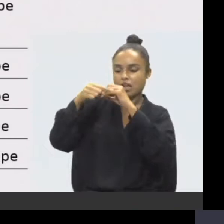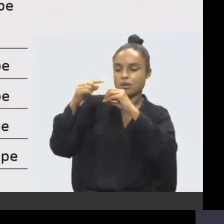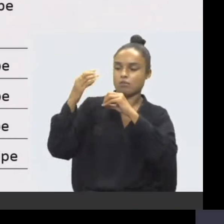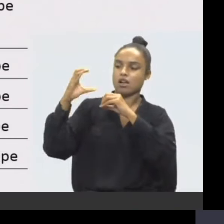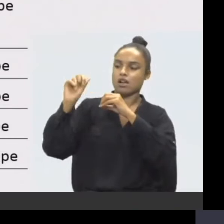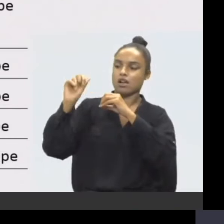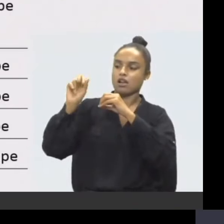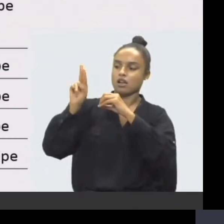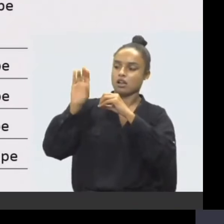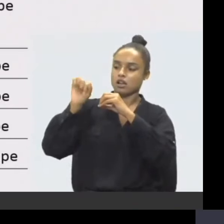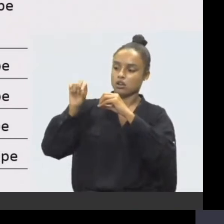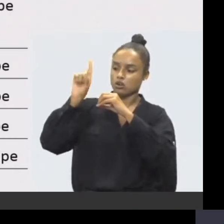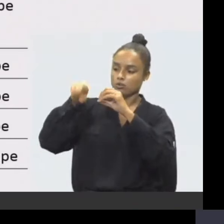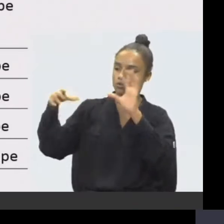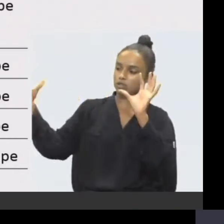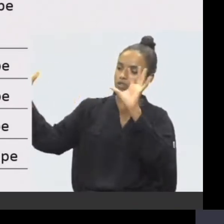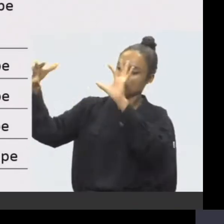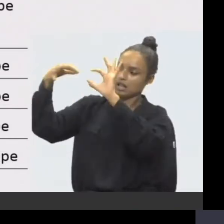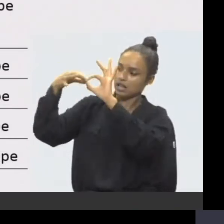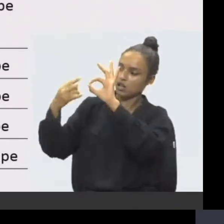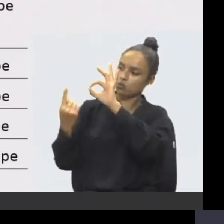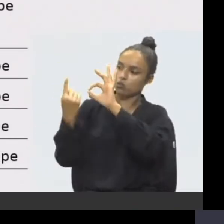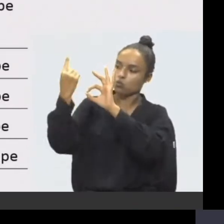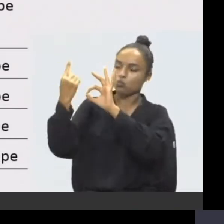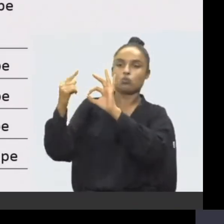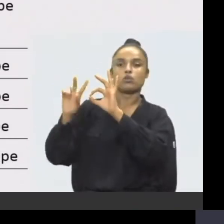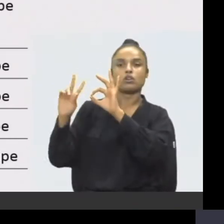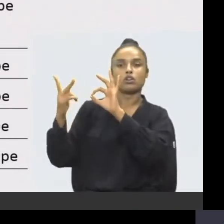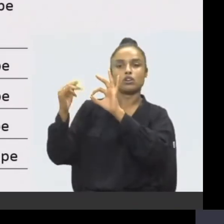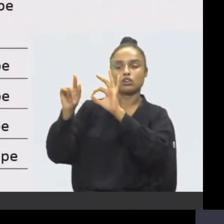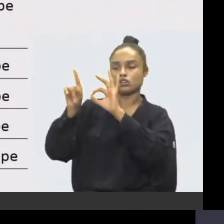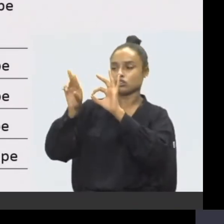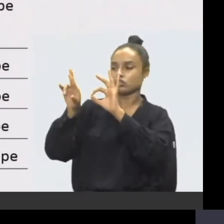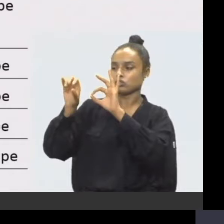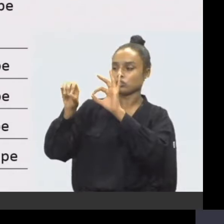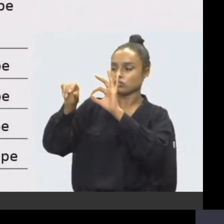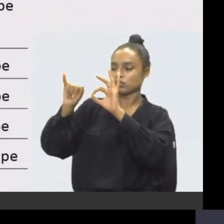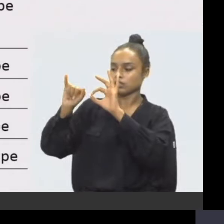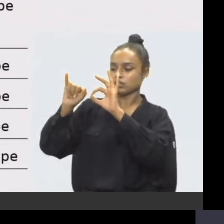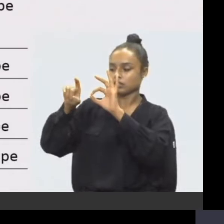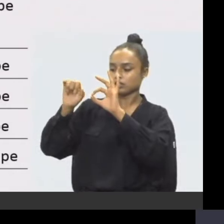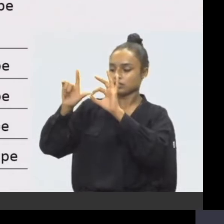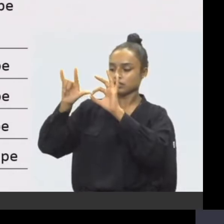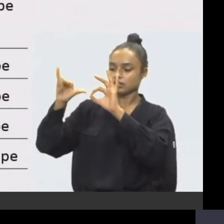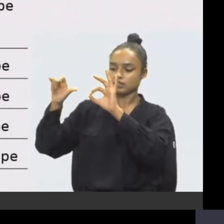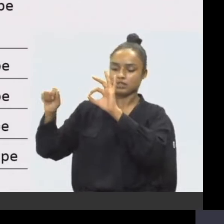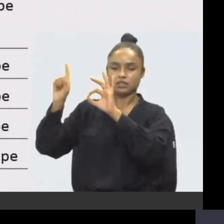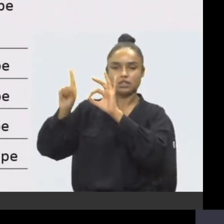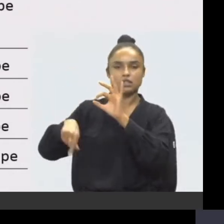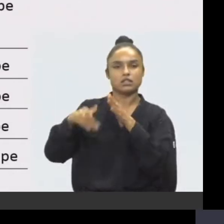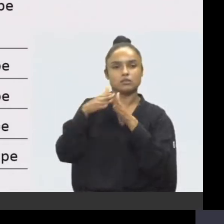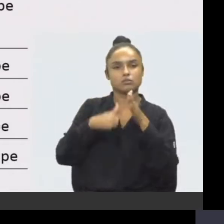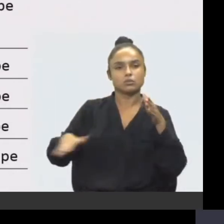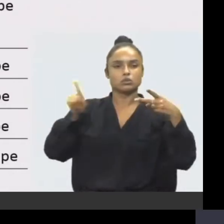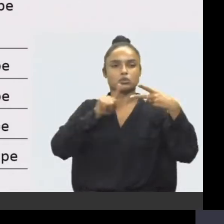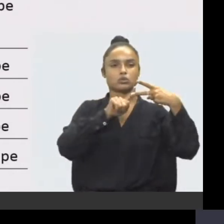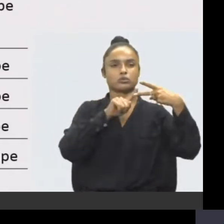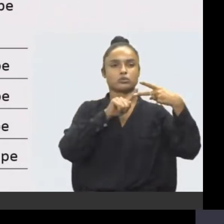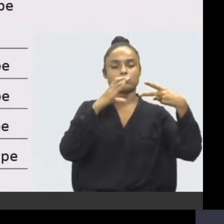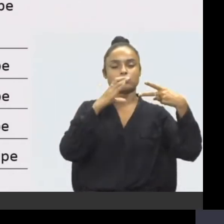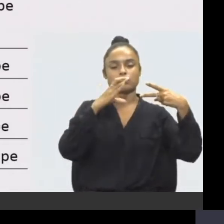uma hidroxila ligada a um desses átomos de carbono. Além do ciclohexanol, nós temos também